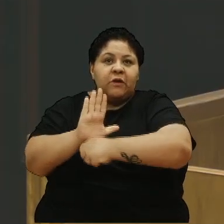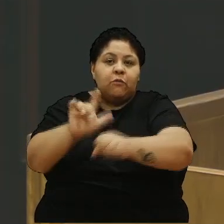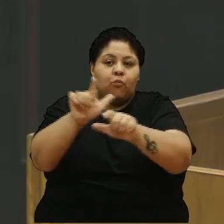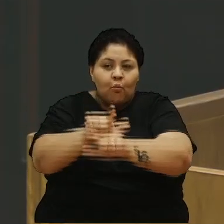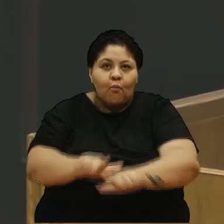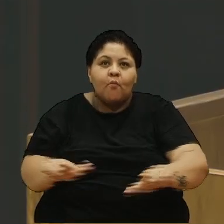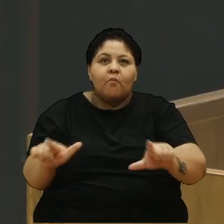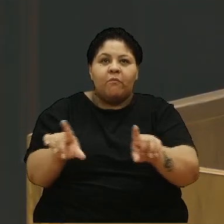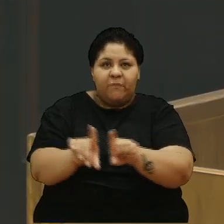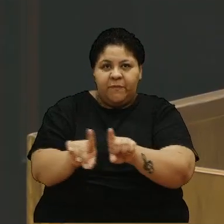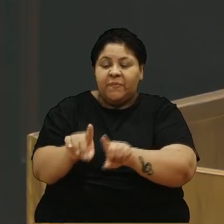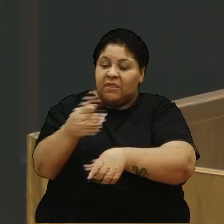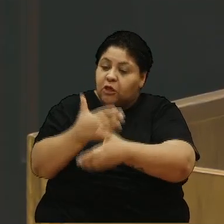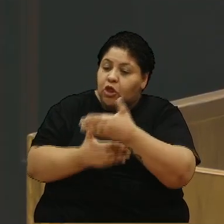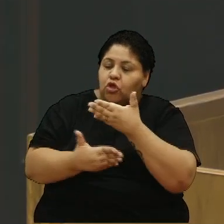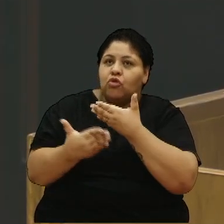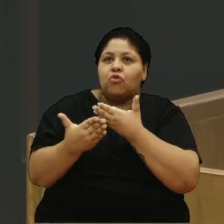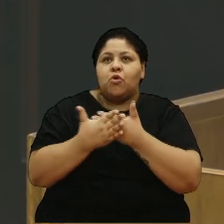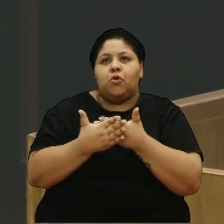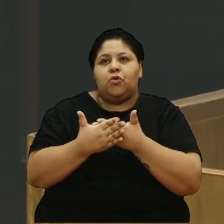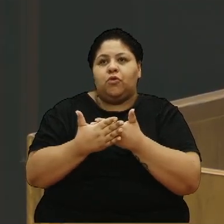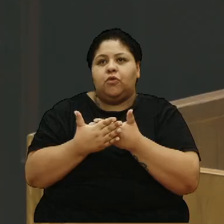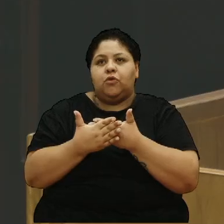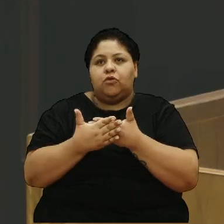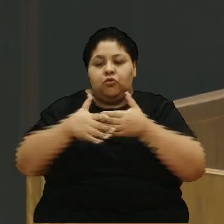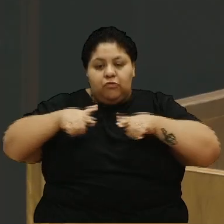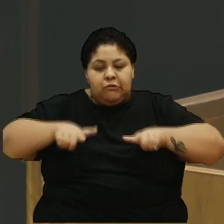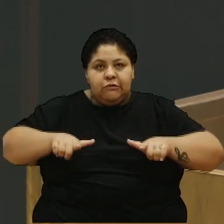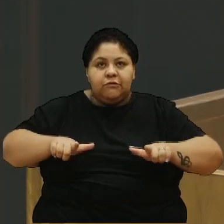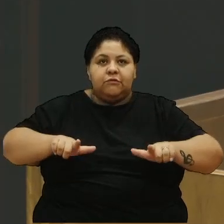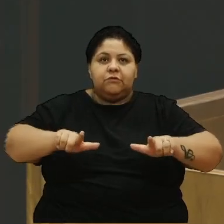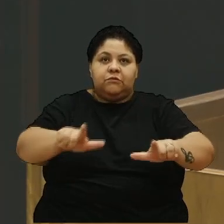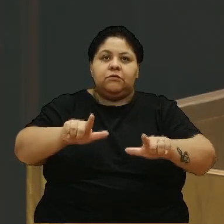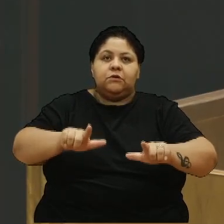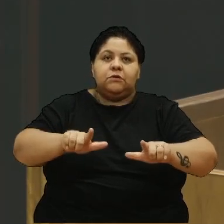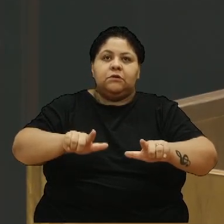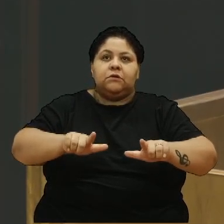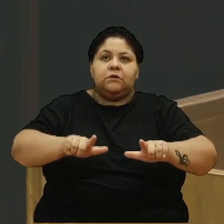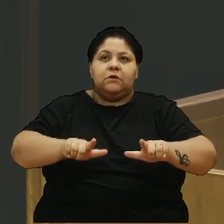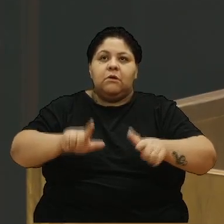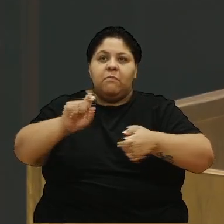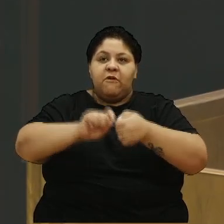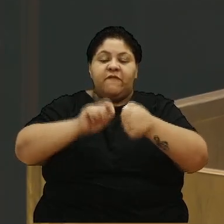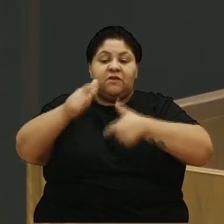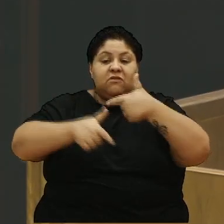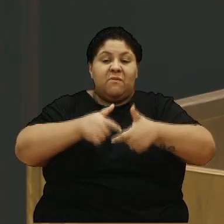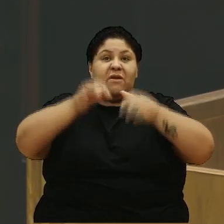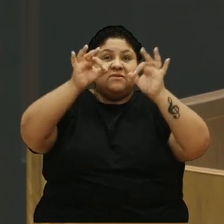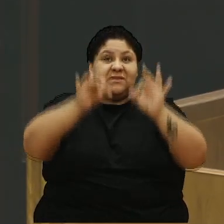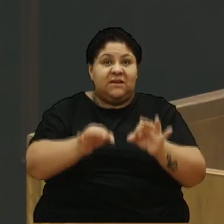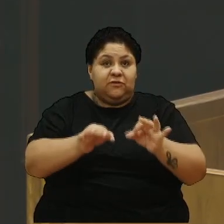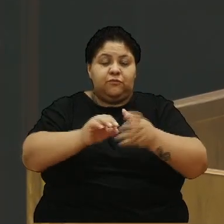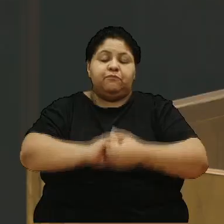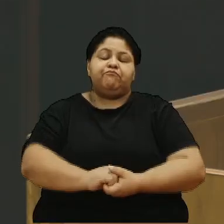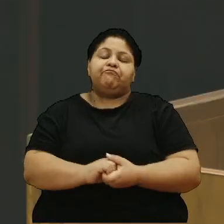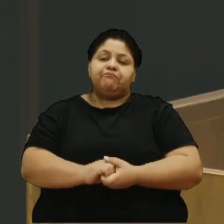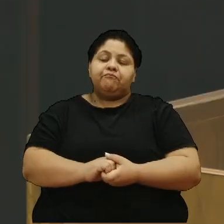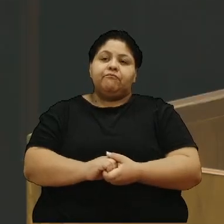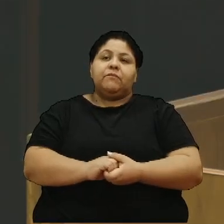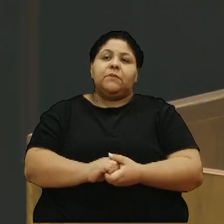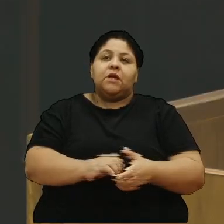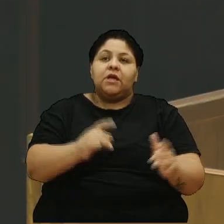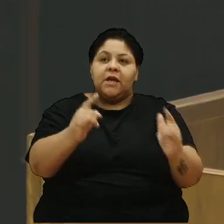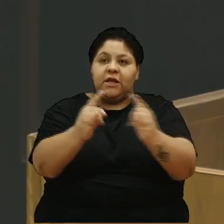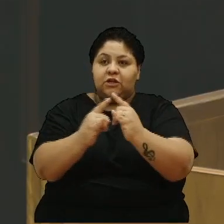higiene, todas sob a certificação para o exercício da função. Por fim, a Educaritá e